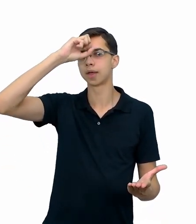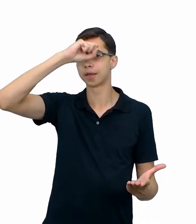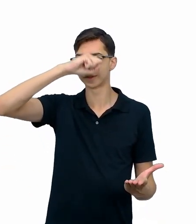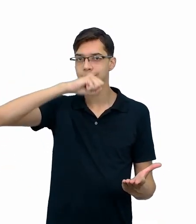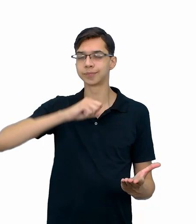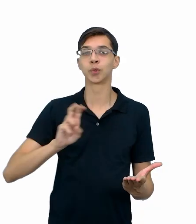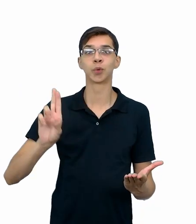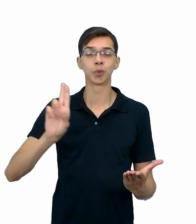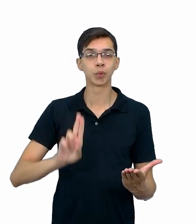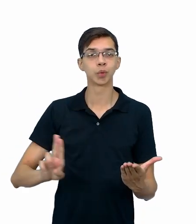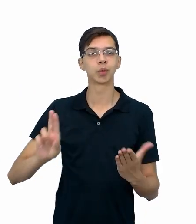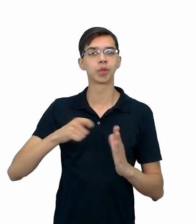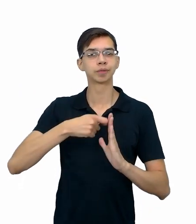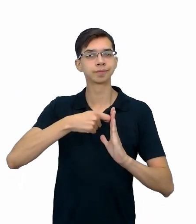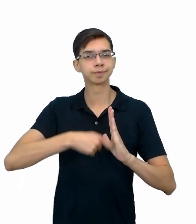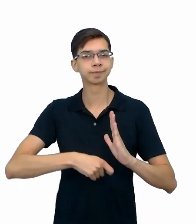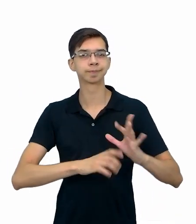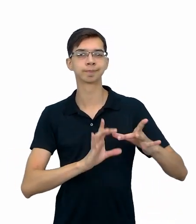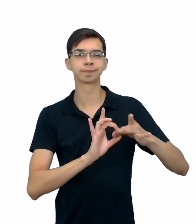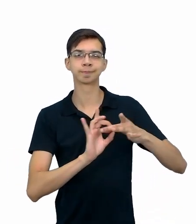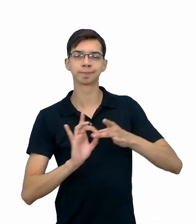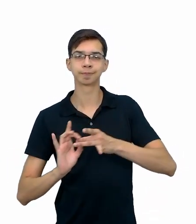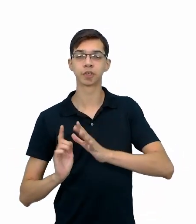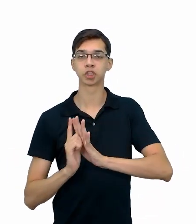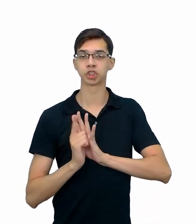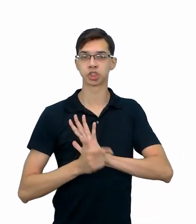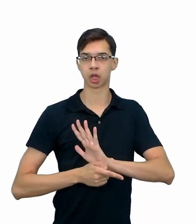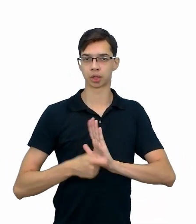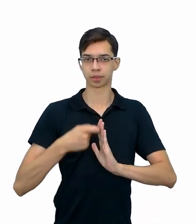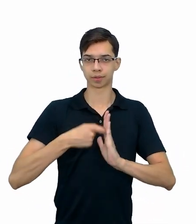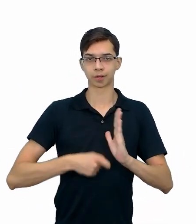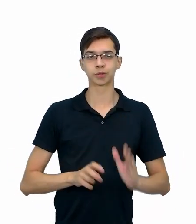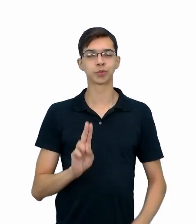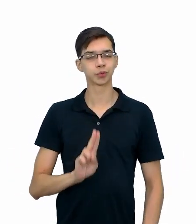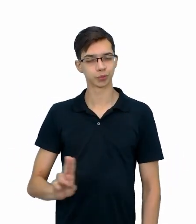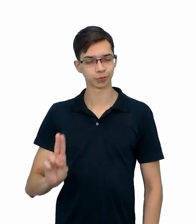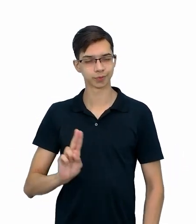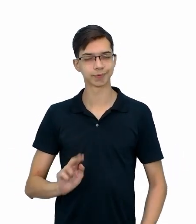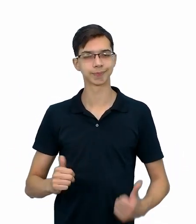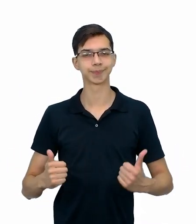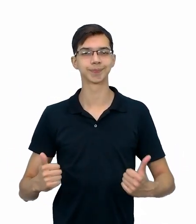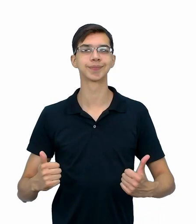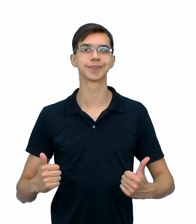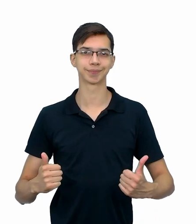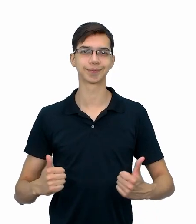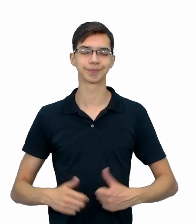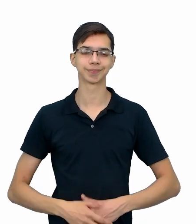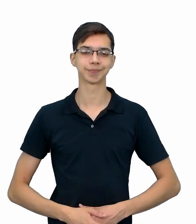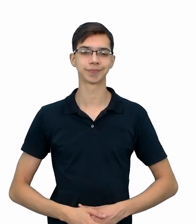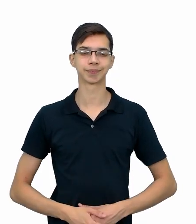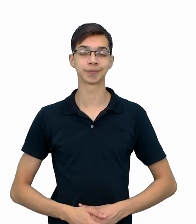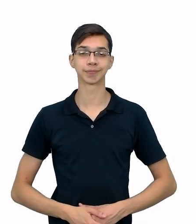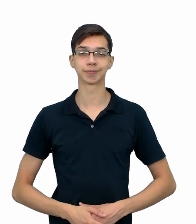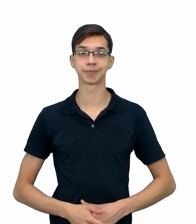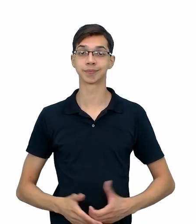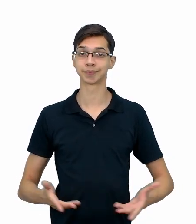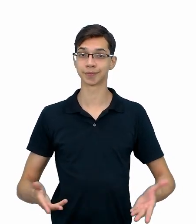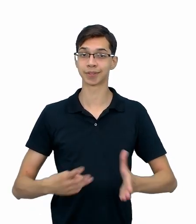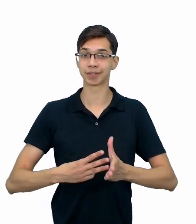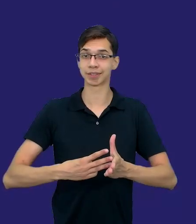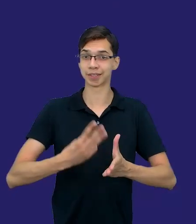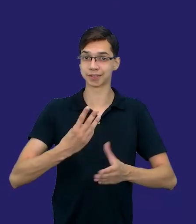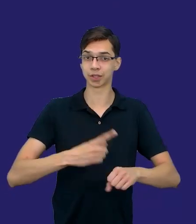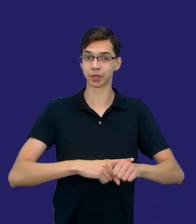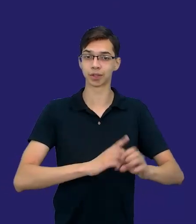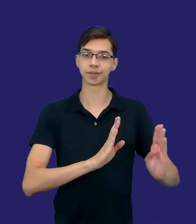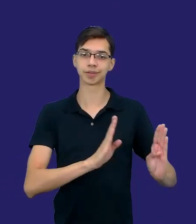efeitos, né, necessários dentro do gênero textual trabalhado, tá? A gente tem aqui, então, o nosso terceiro momento, onde